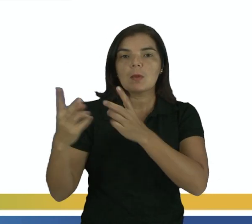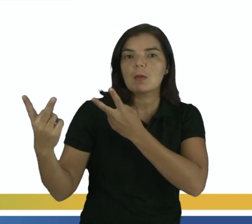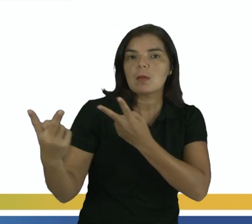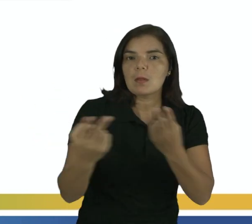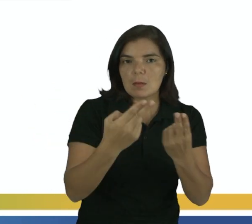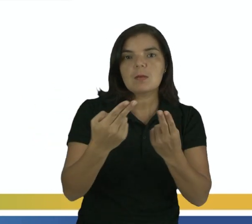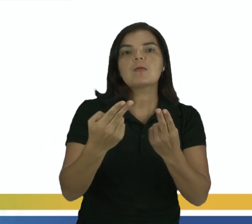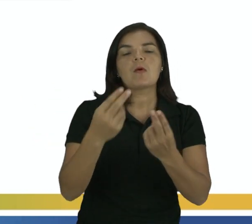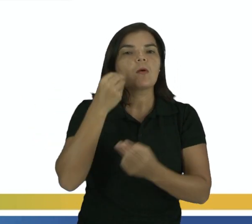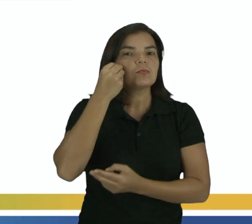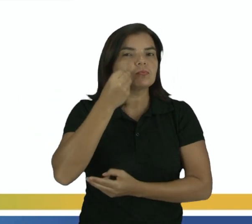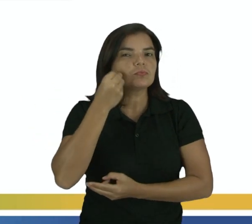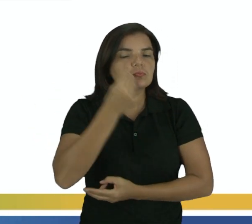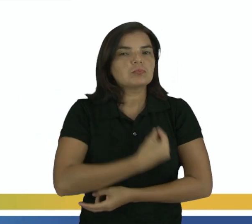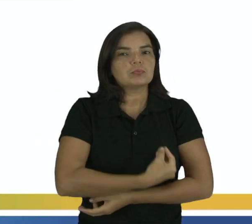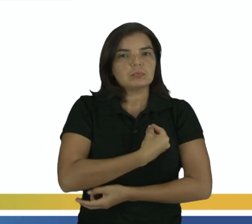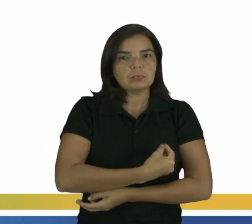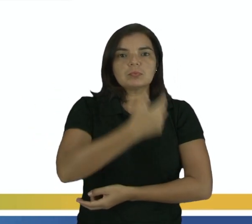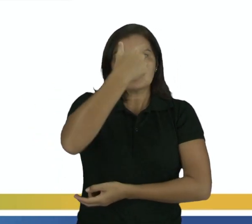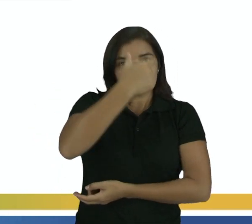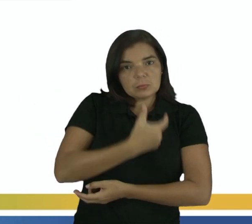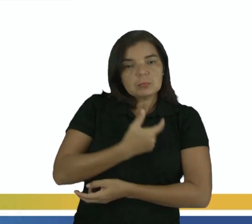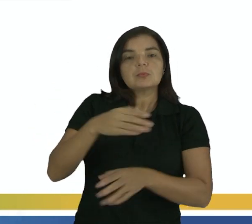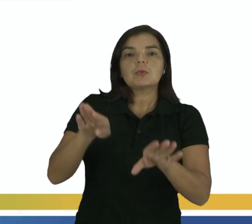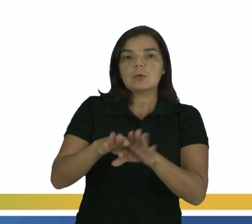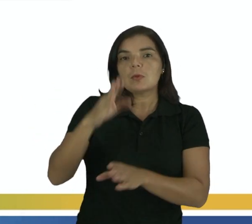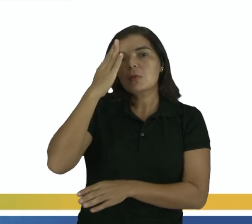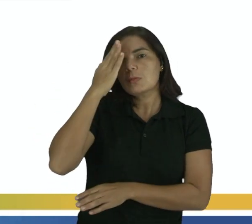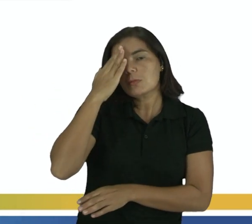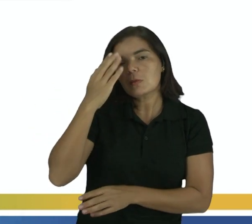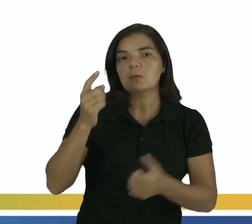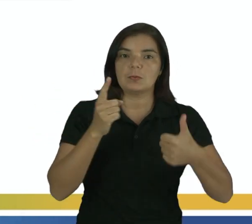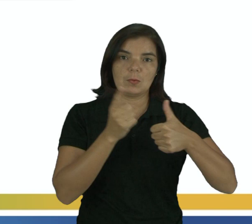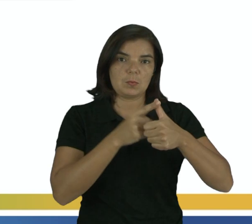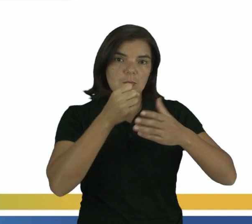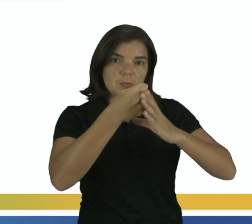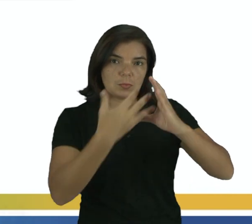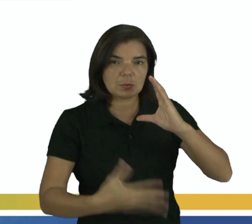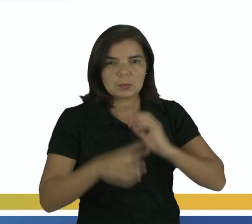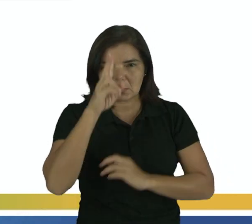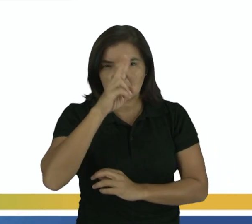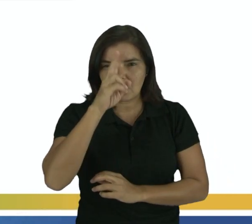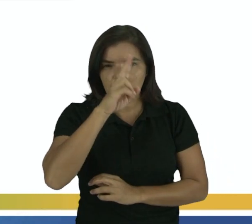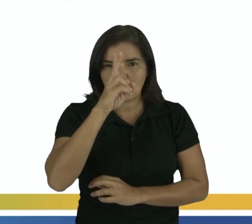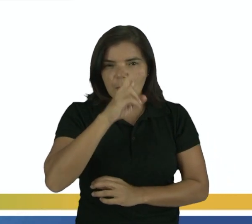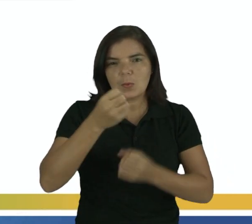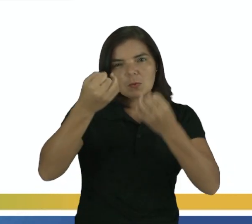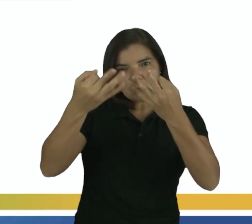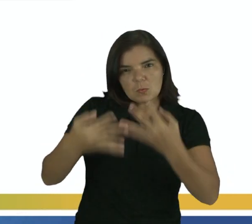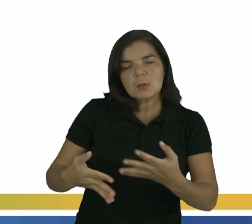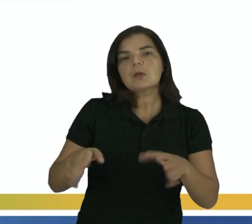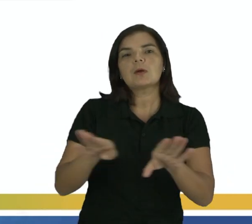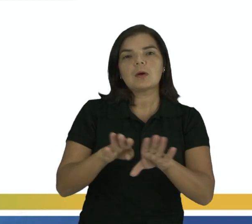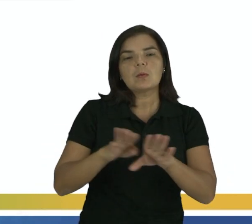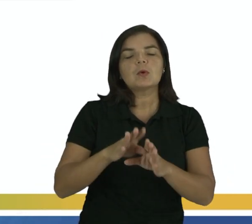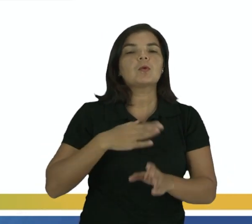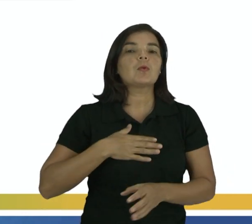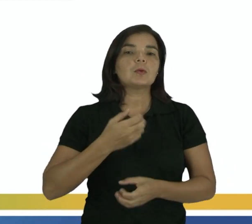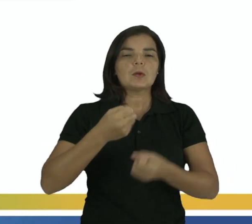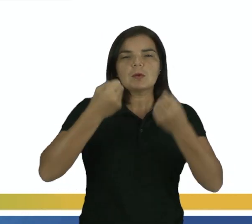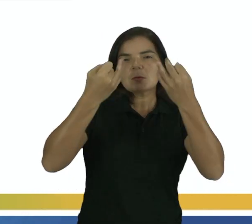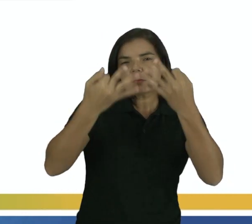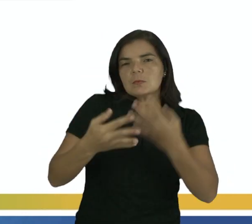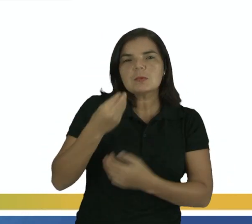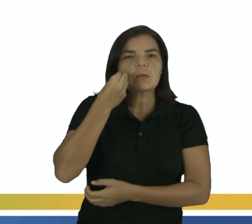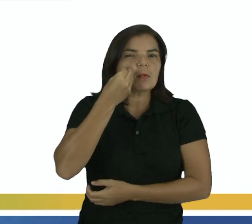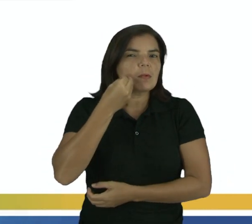acesso a uma experiência vivida por nós e a entendam. Essa é a primeira característica, lembram? Que relatar é isso, quando nós contamos a nossa